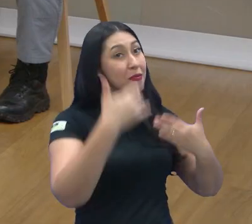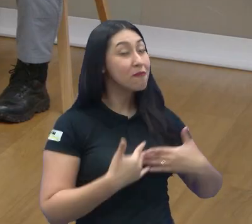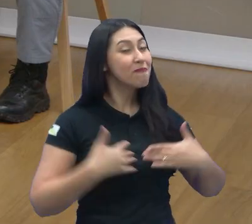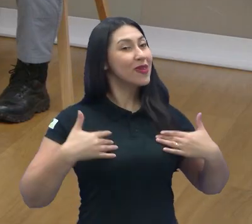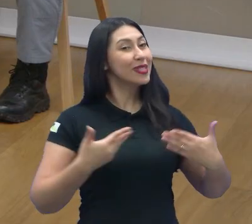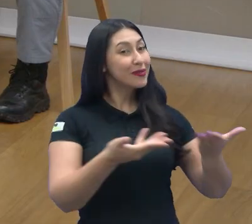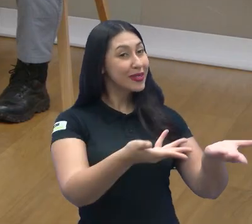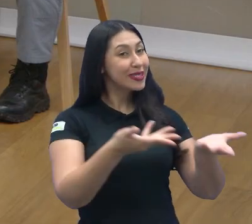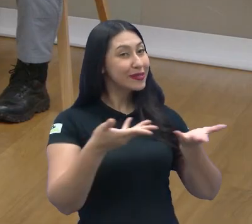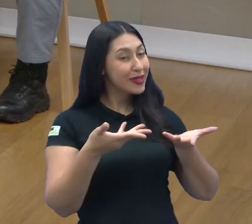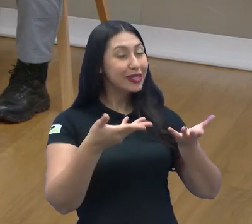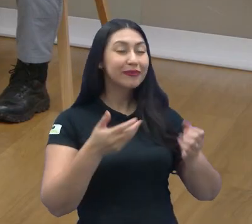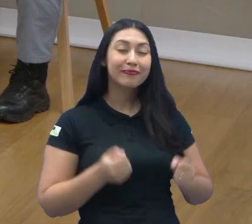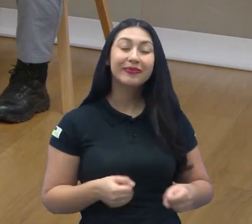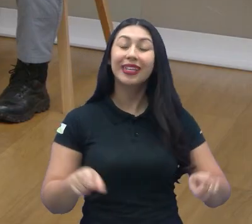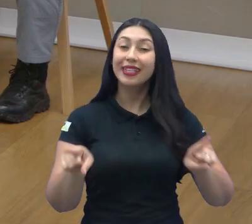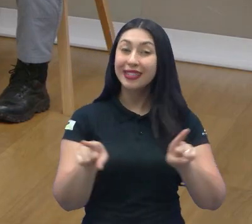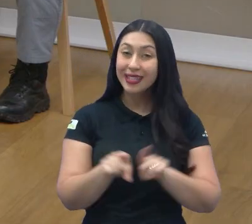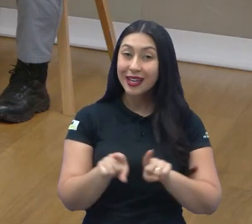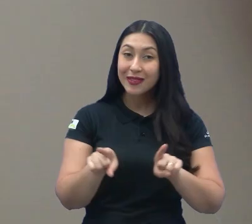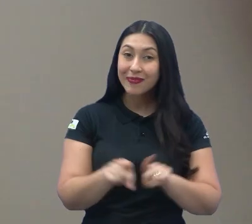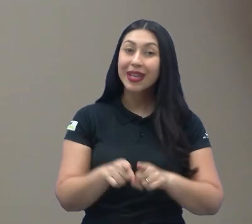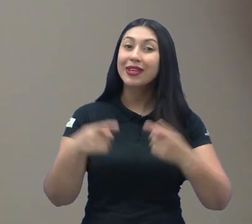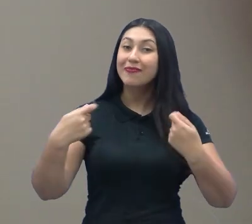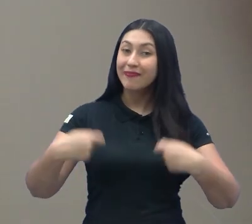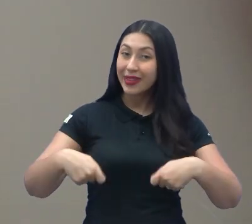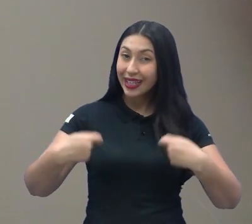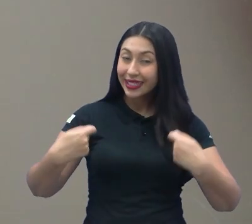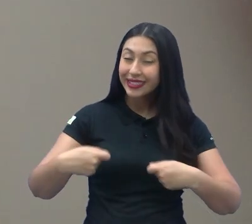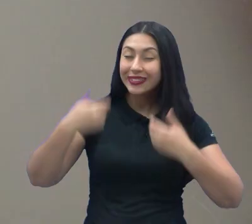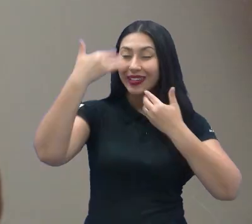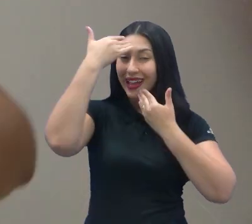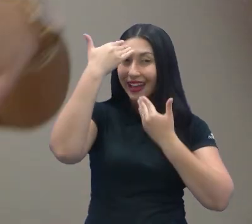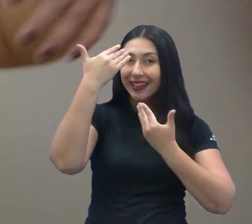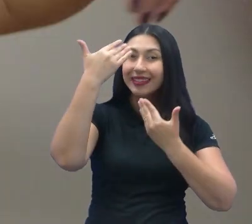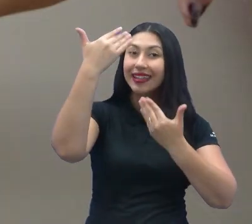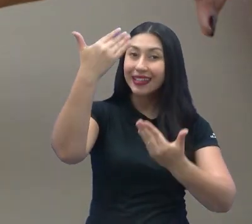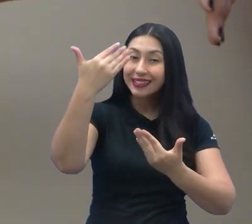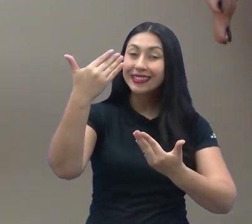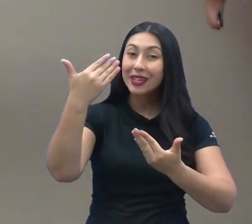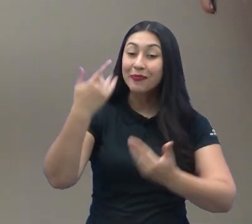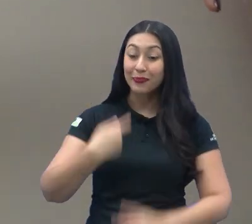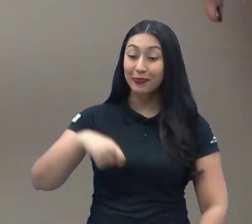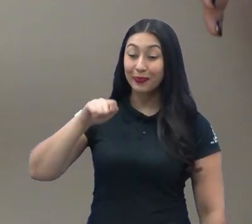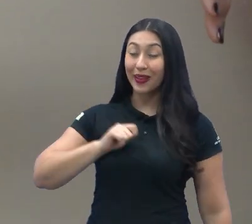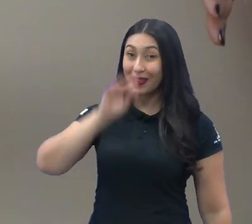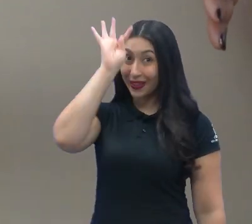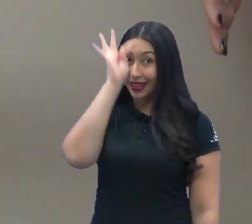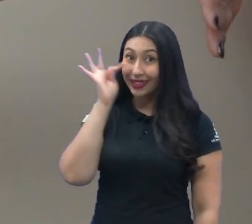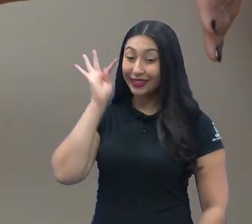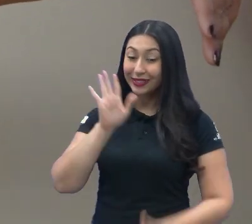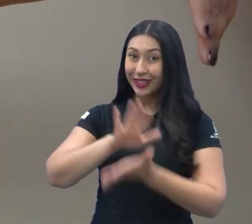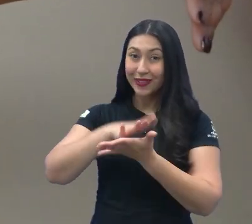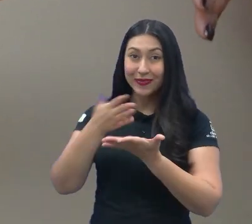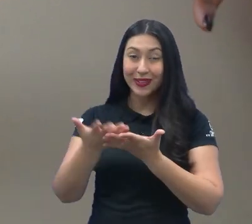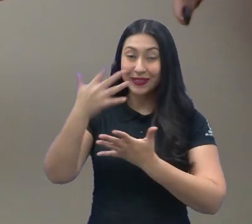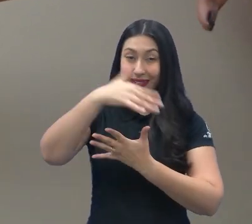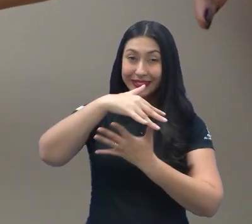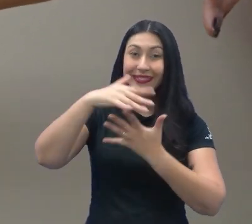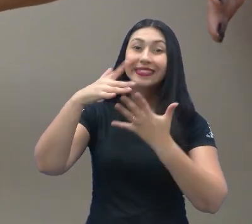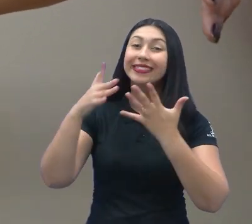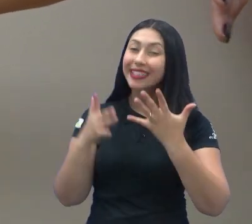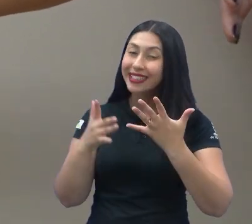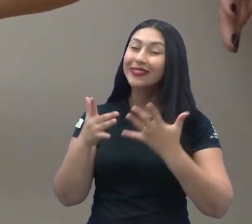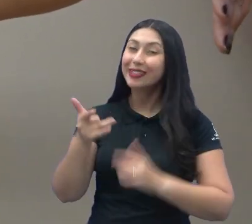aqui. E é claro, né, gente, que eu também não posso deixar de agradecer a Tamires Caetano, que faz a tradução em Libras de mais